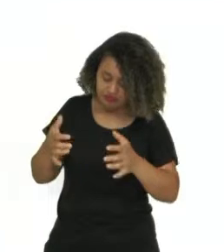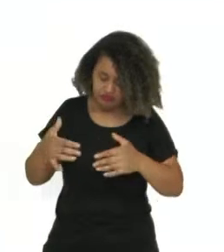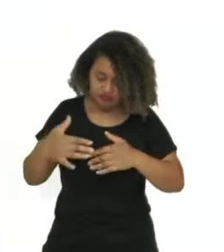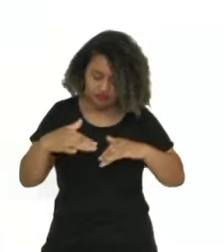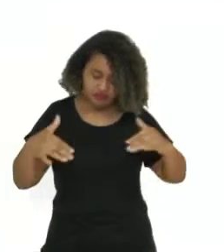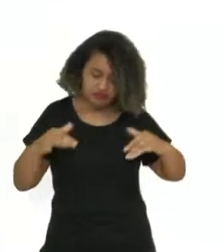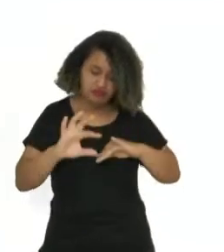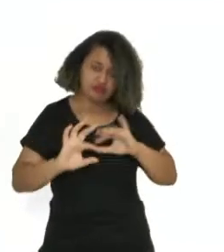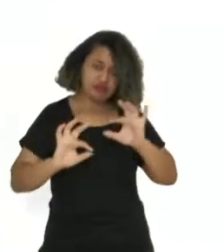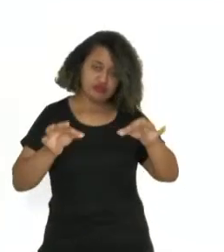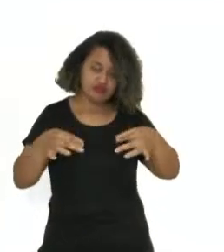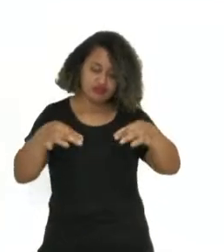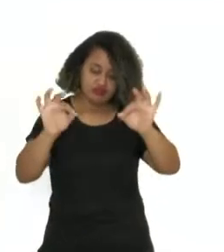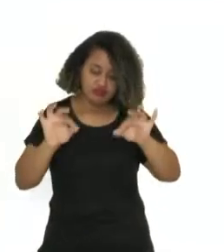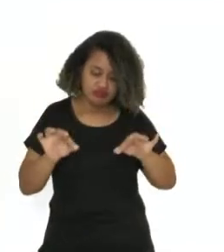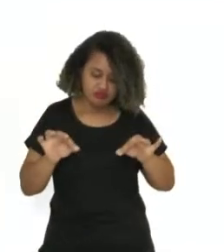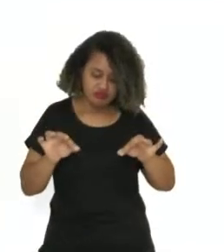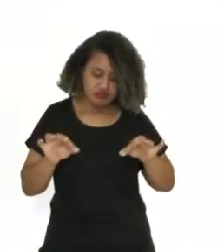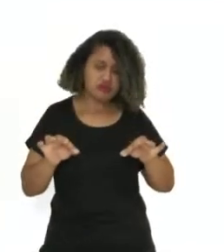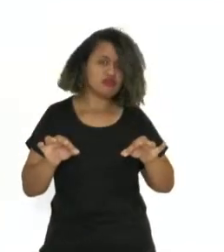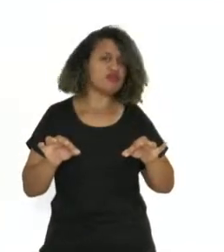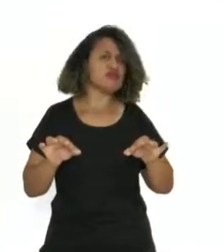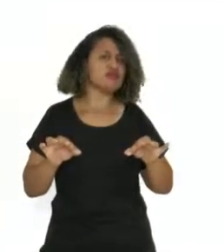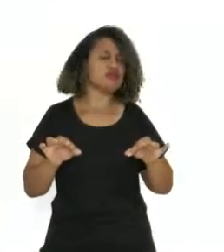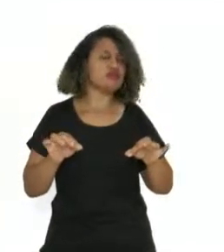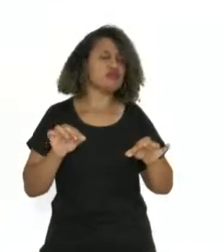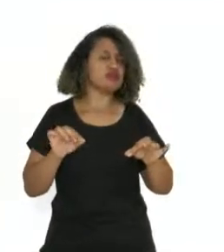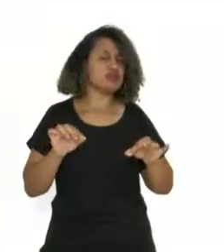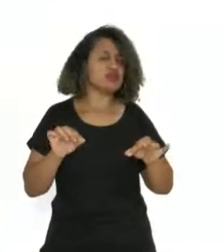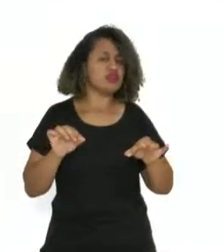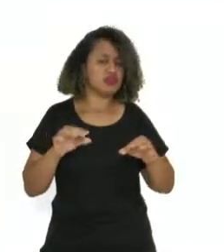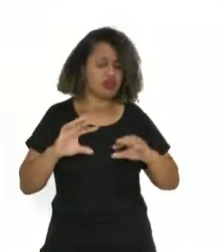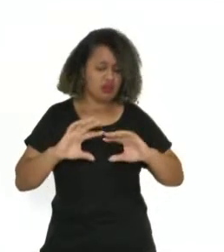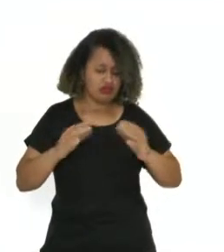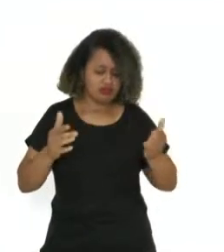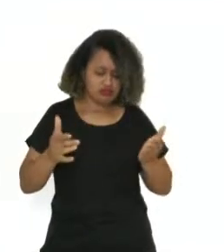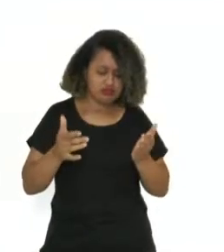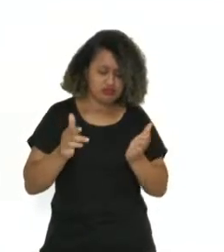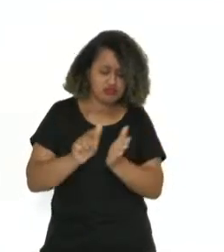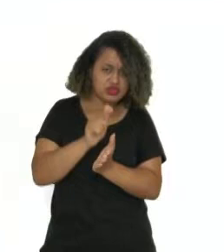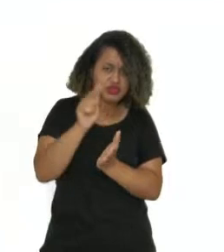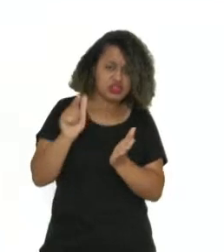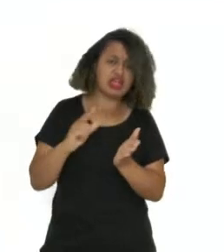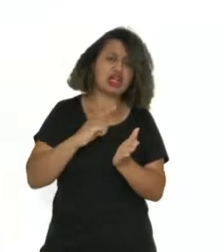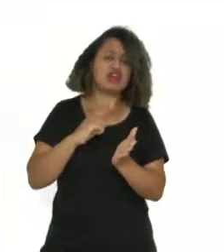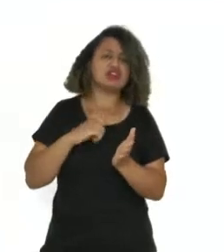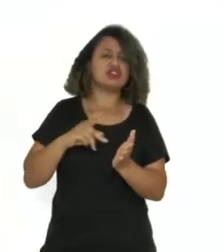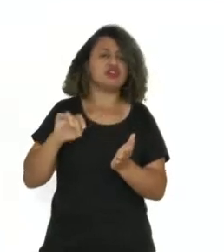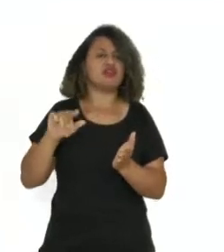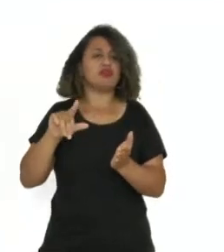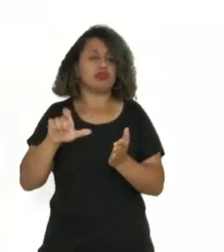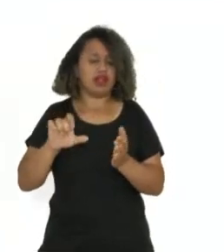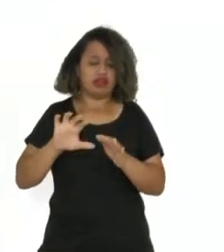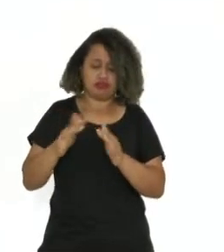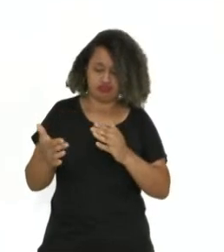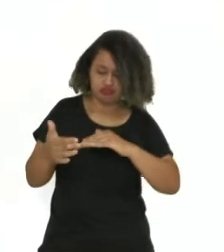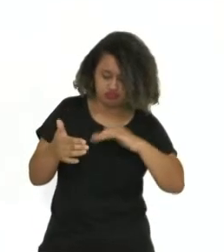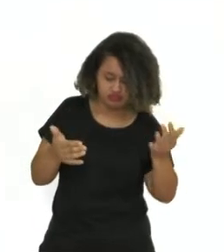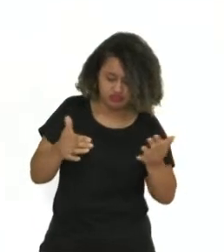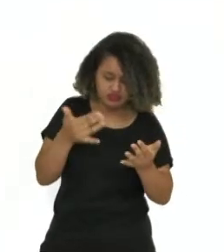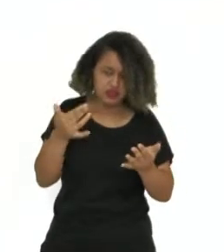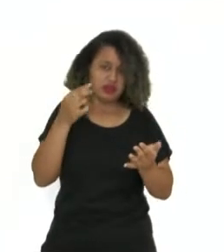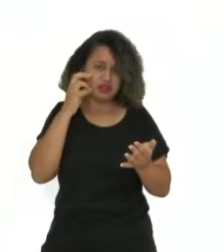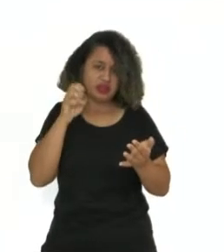fumo, deu com a cara do Pelé sorrindo no jornal do embrulho. Enquanto desamassava o papel para ver melhor,